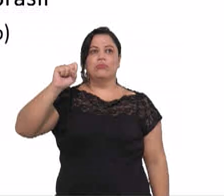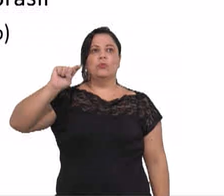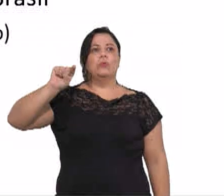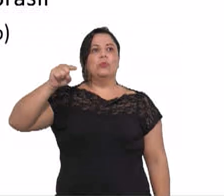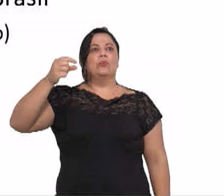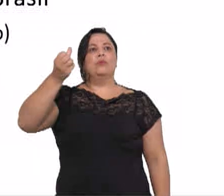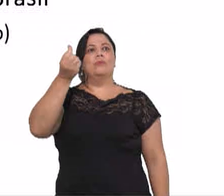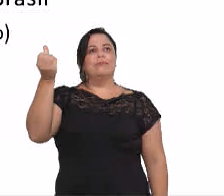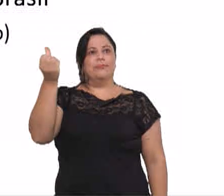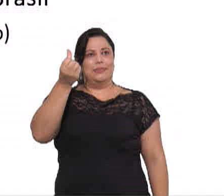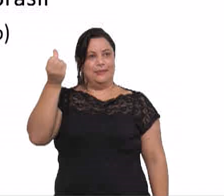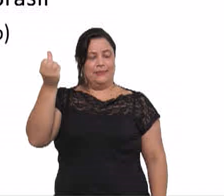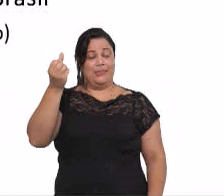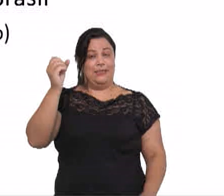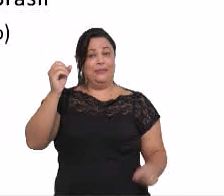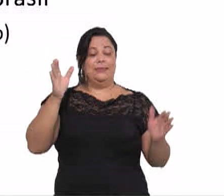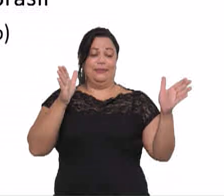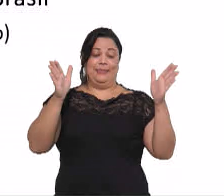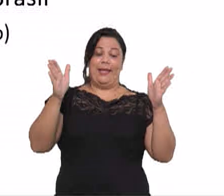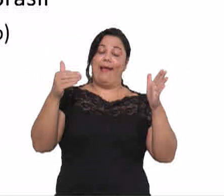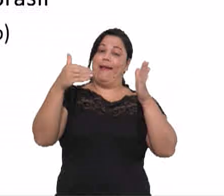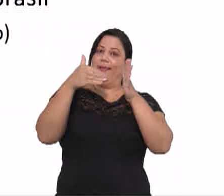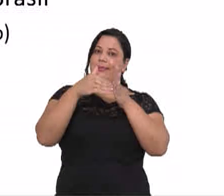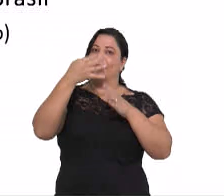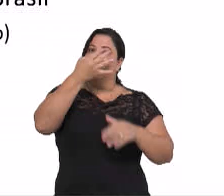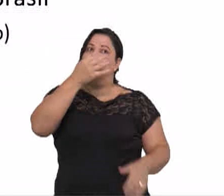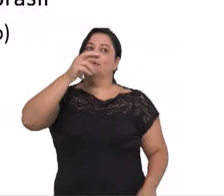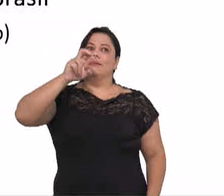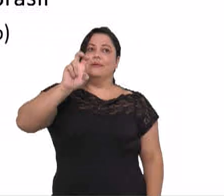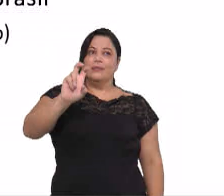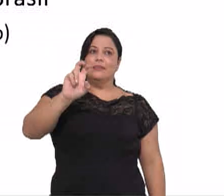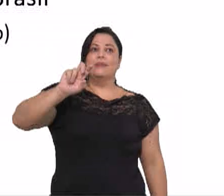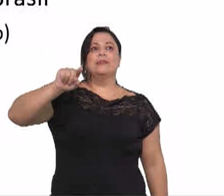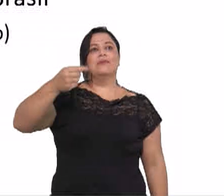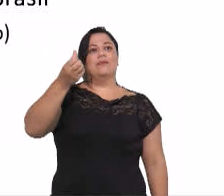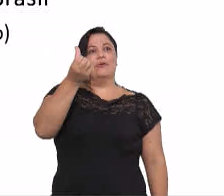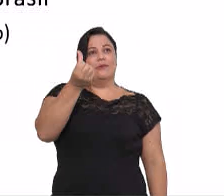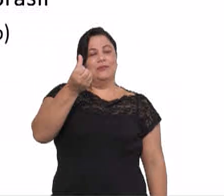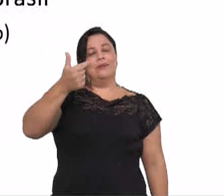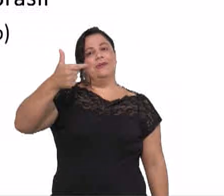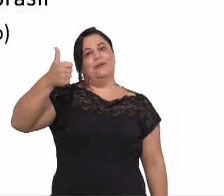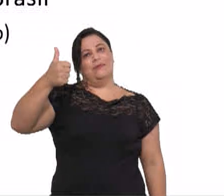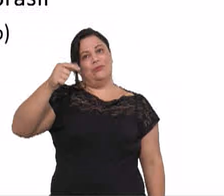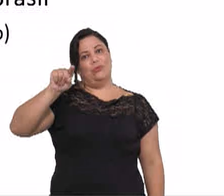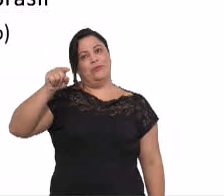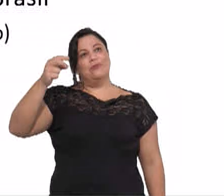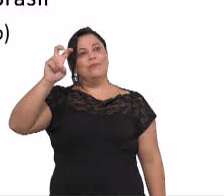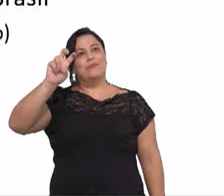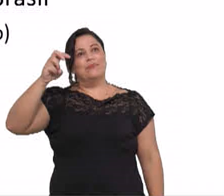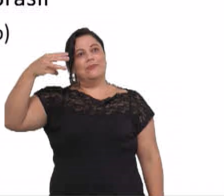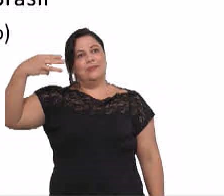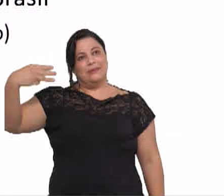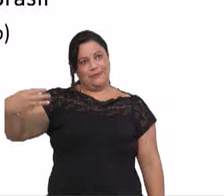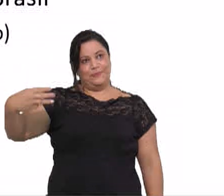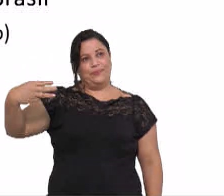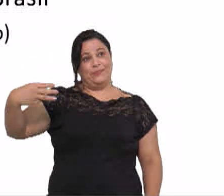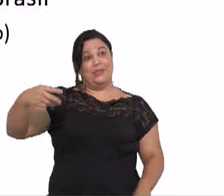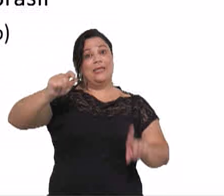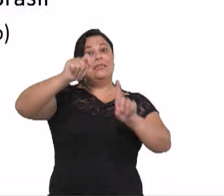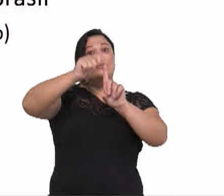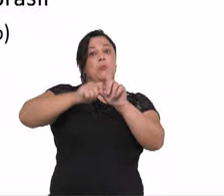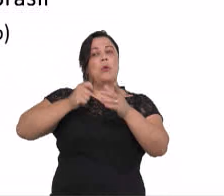45.612 por mês para gastar com alimentação, aluguel de veículo e escritório,